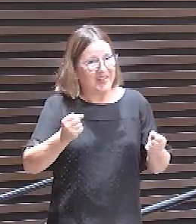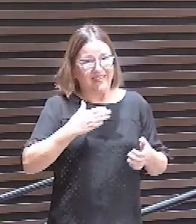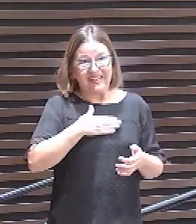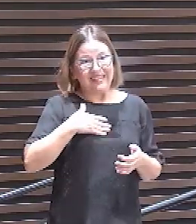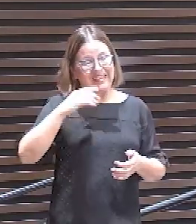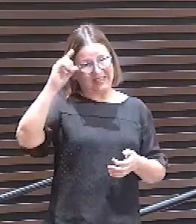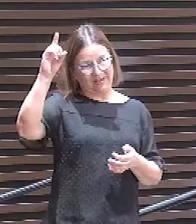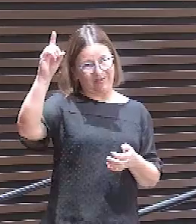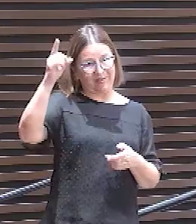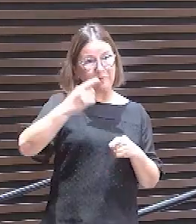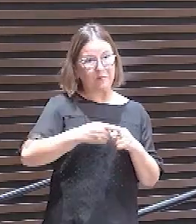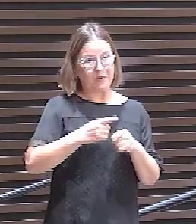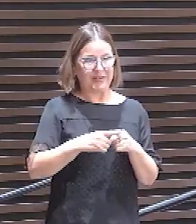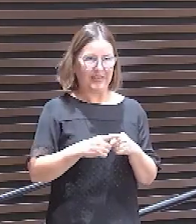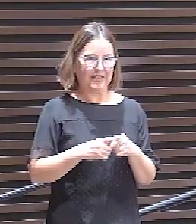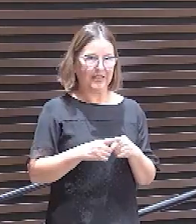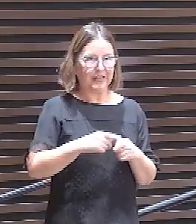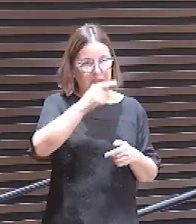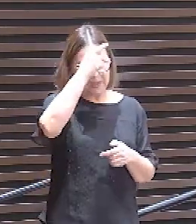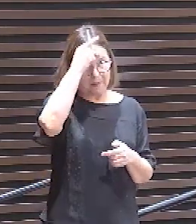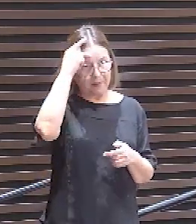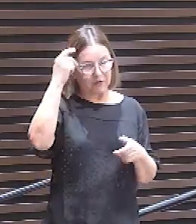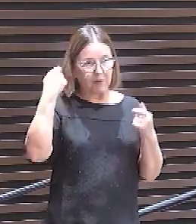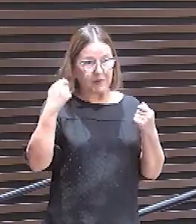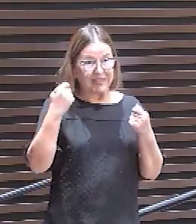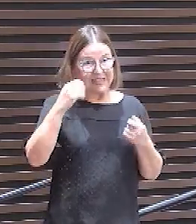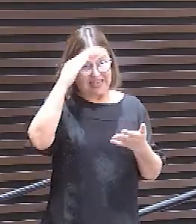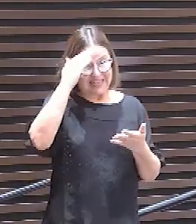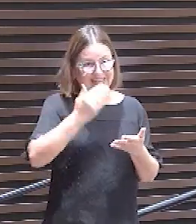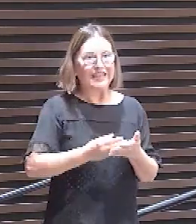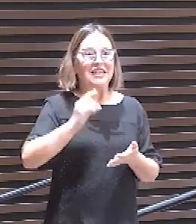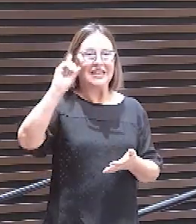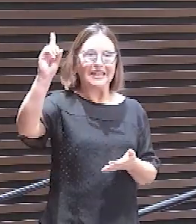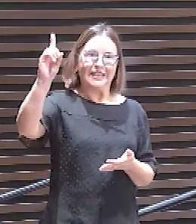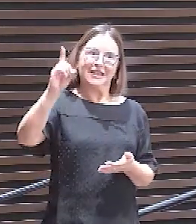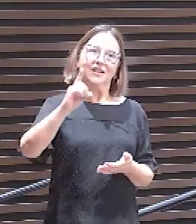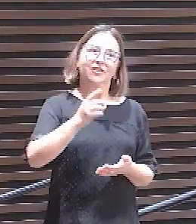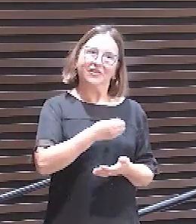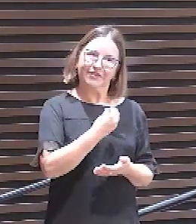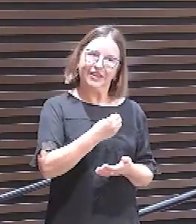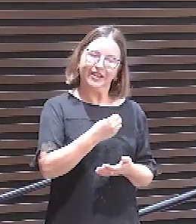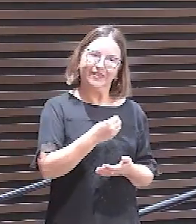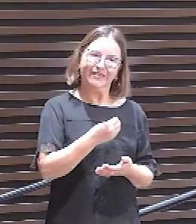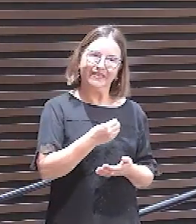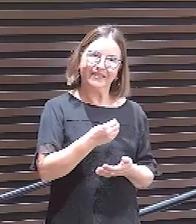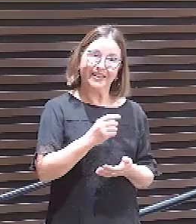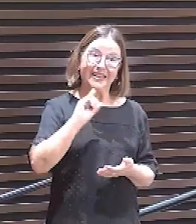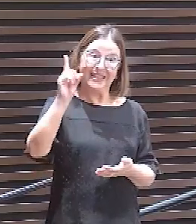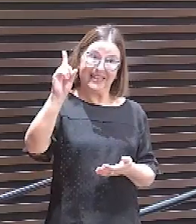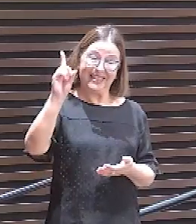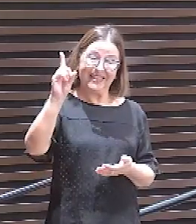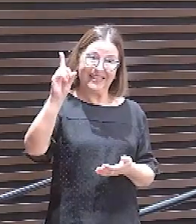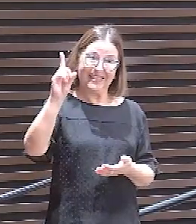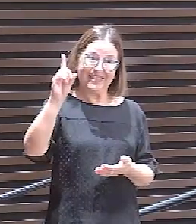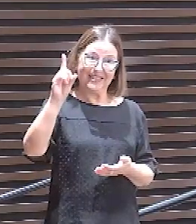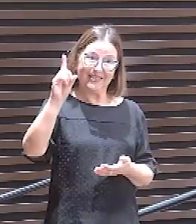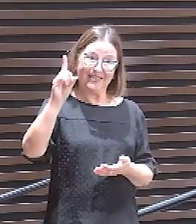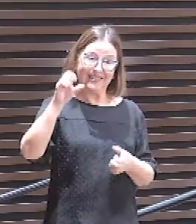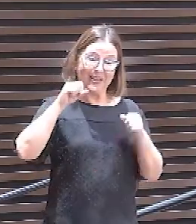Porque ele precisa crer que Deus existe e que é galardoador dos que o